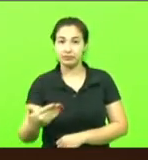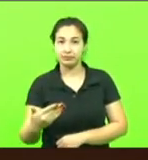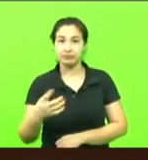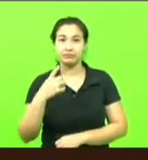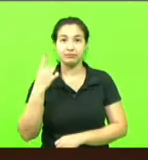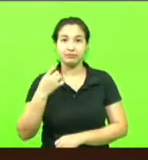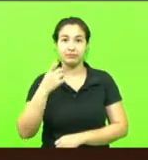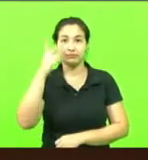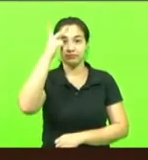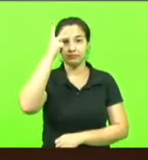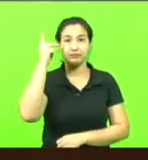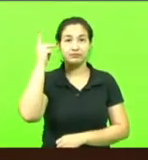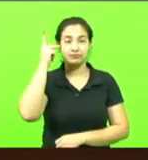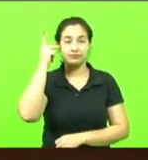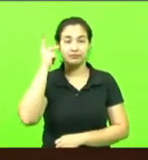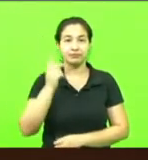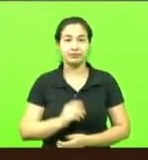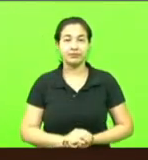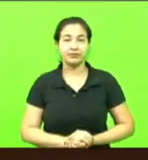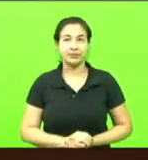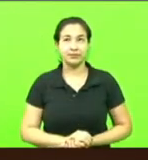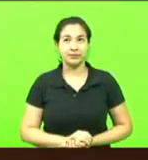Paulinha.